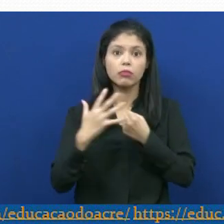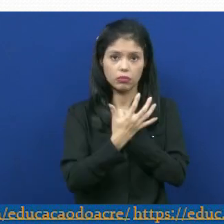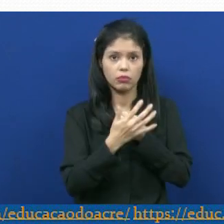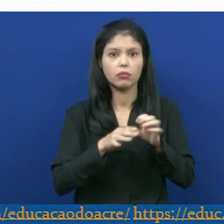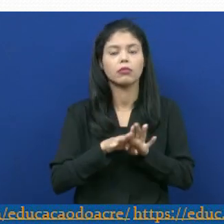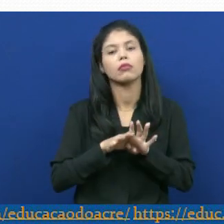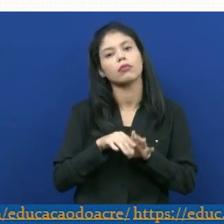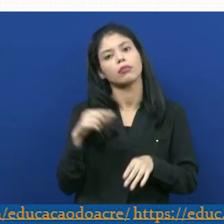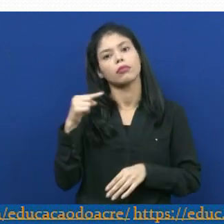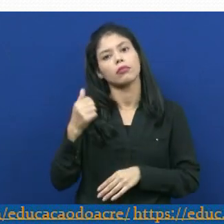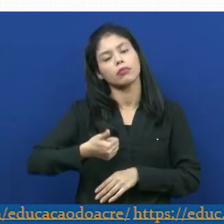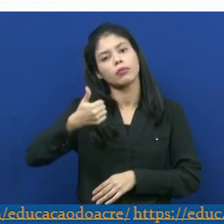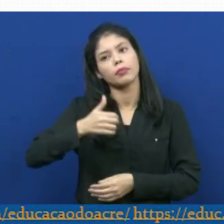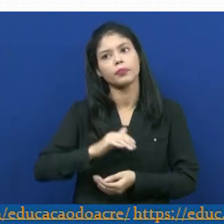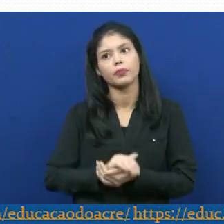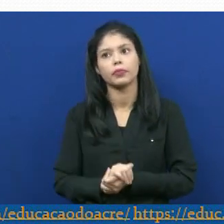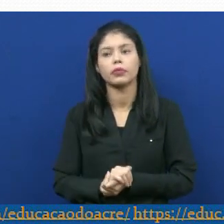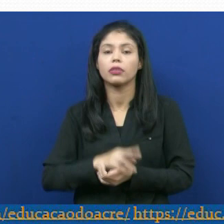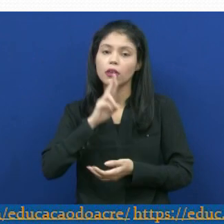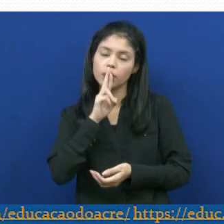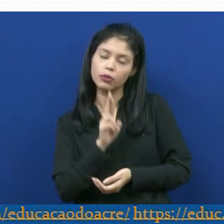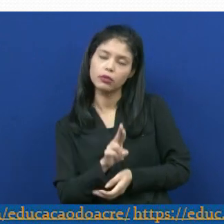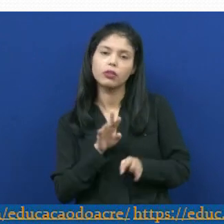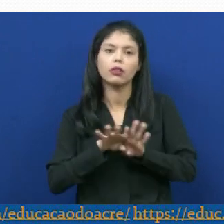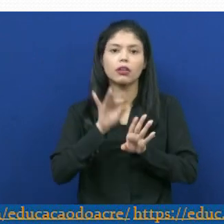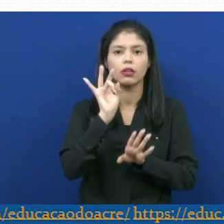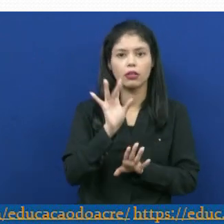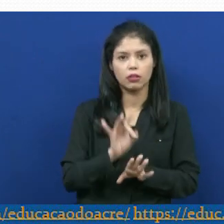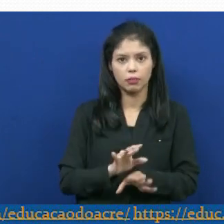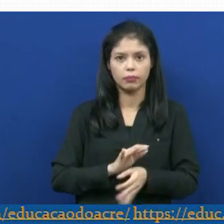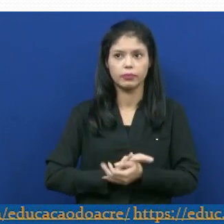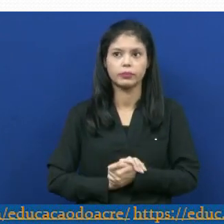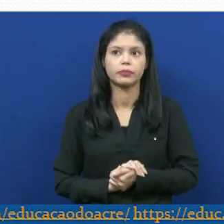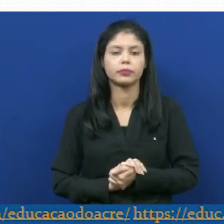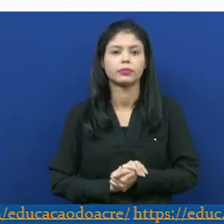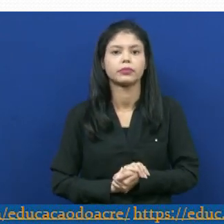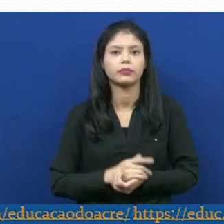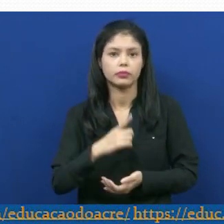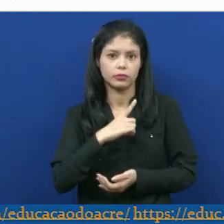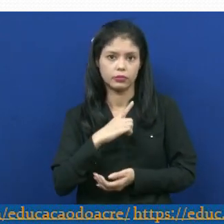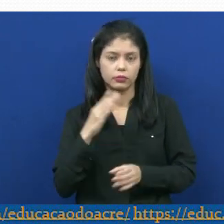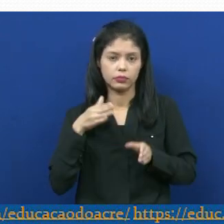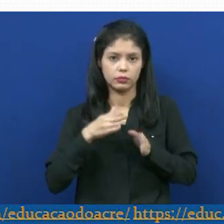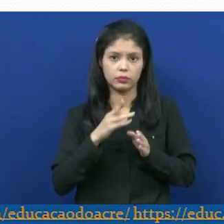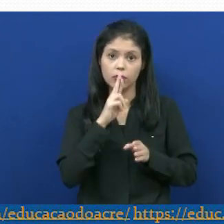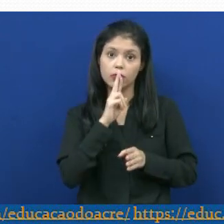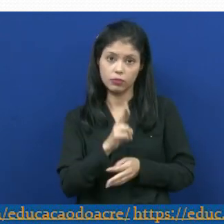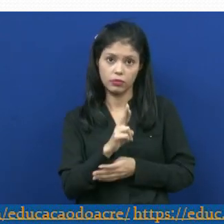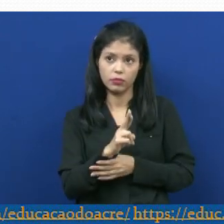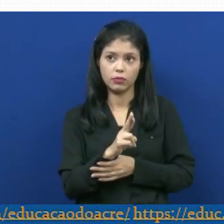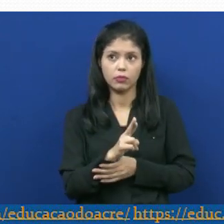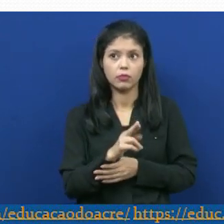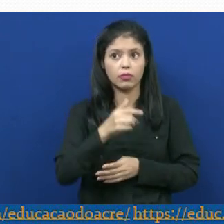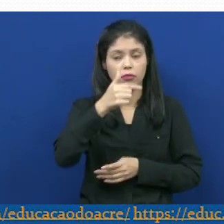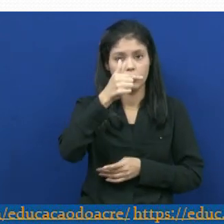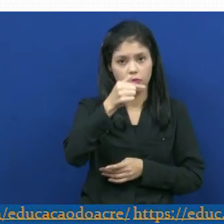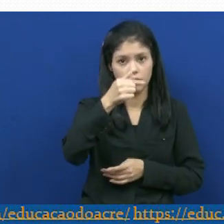dia, menos 1. Resolvendo essa equação, nós vamos chegar aí a um resultado de